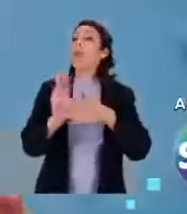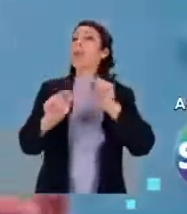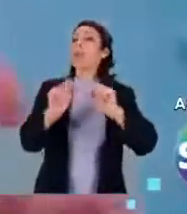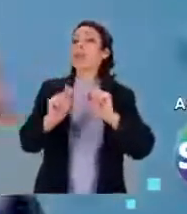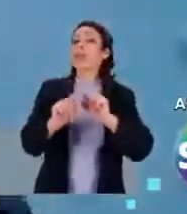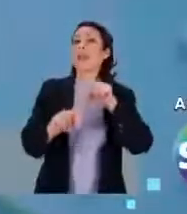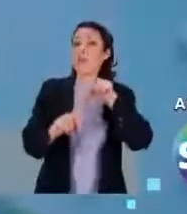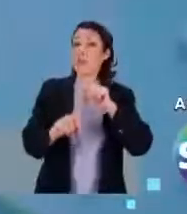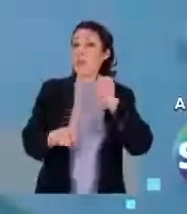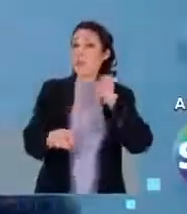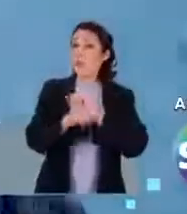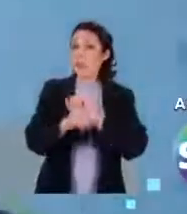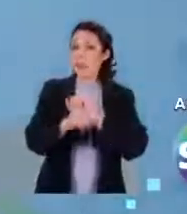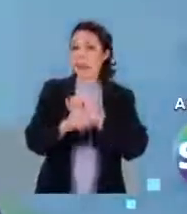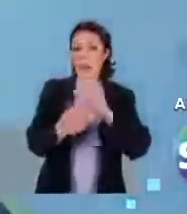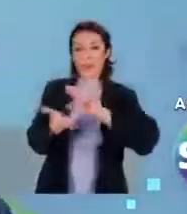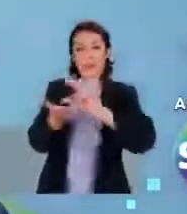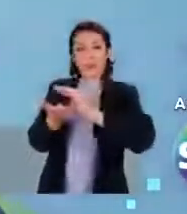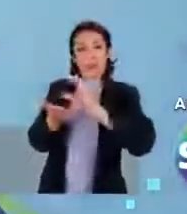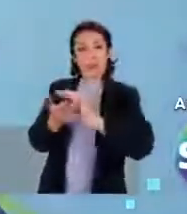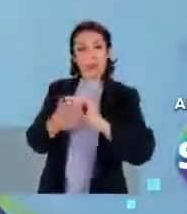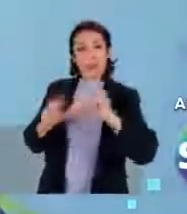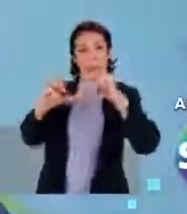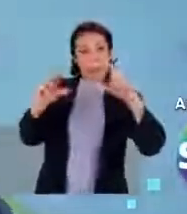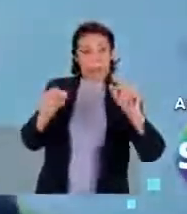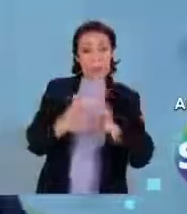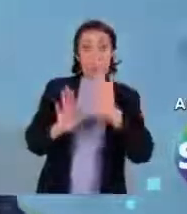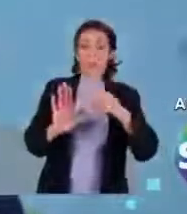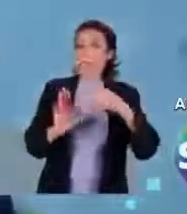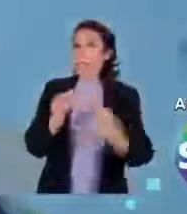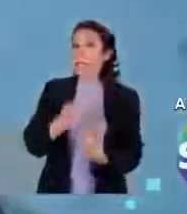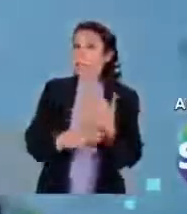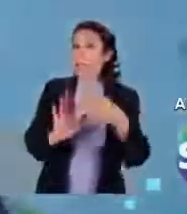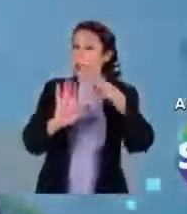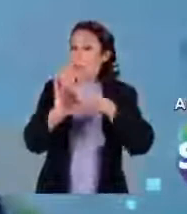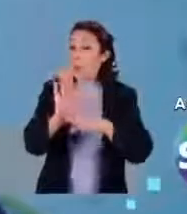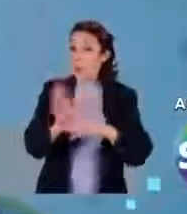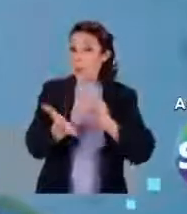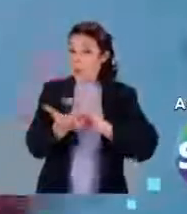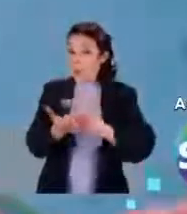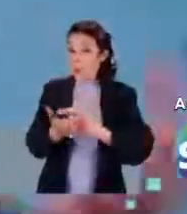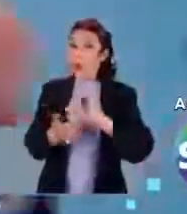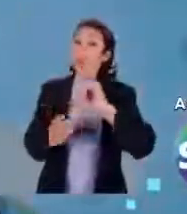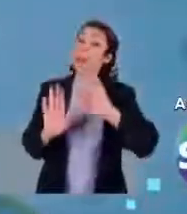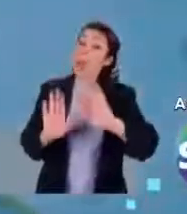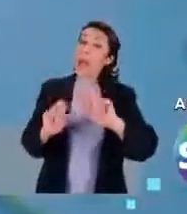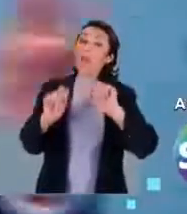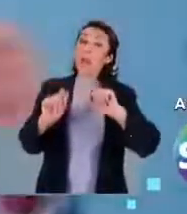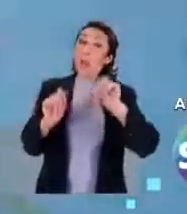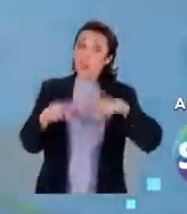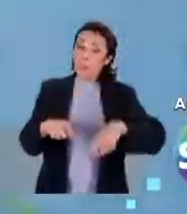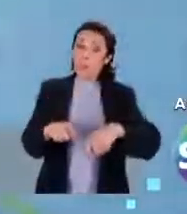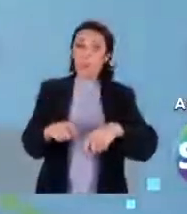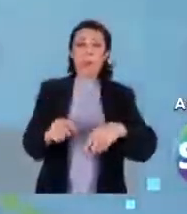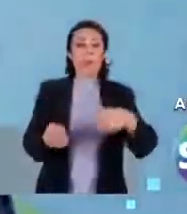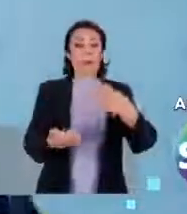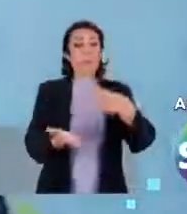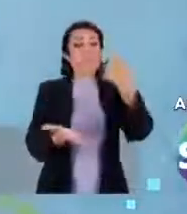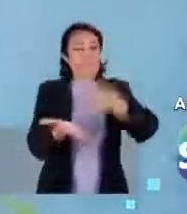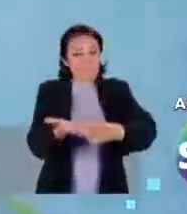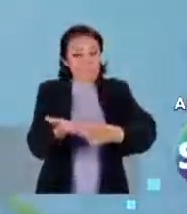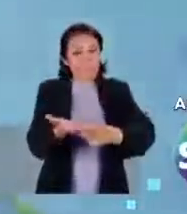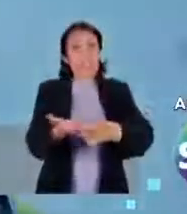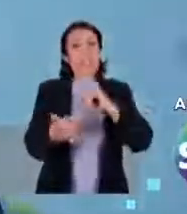você vai ficar com esse dinheiro mediante um programa de investimento Mas eu só posso essa troca se você me trouxer o voto da sua bancada toda